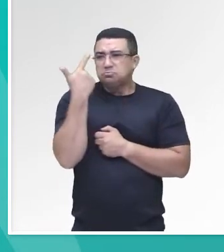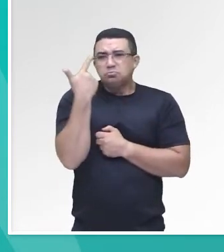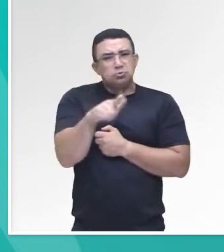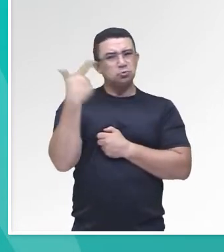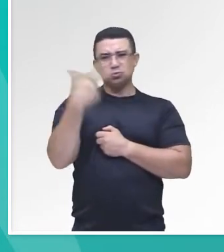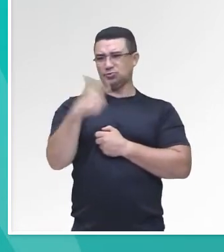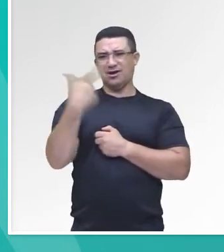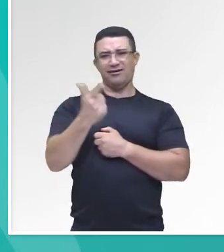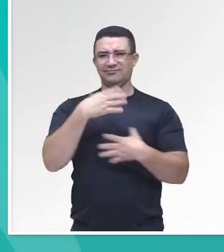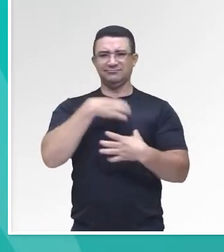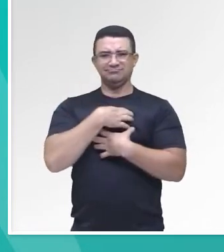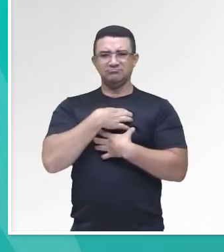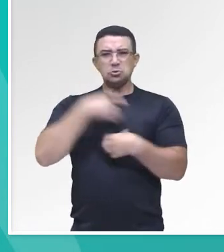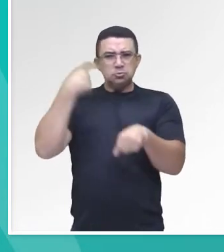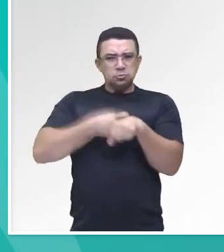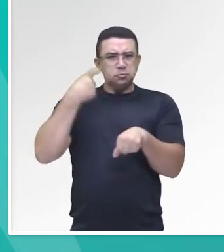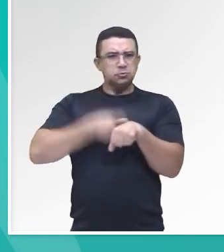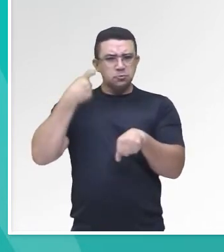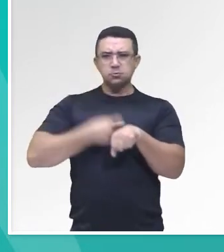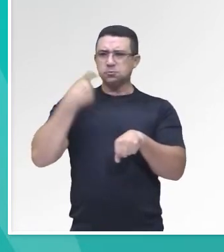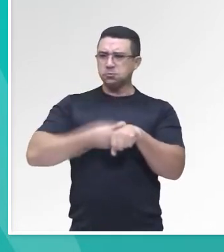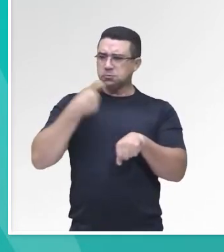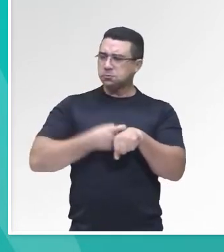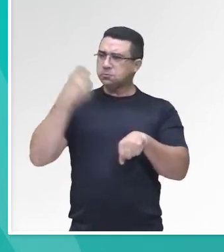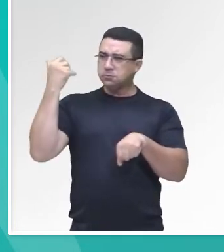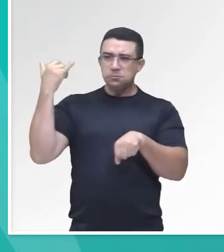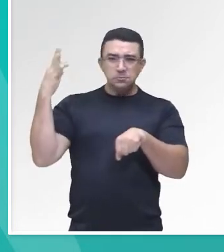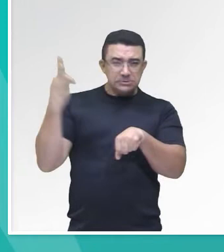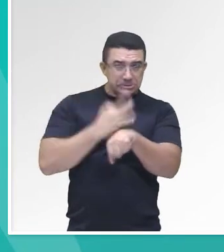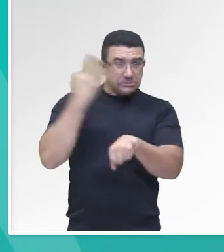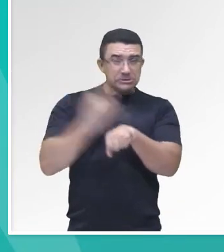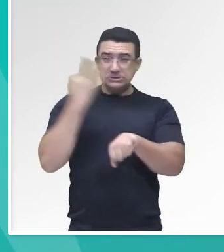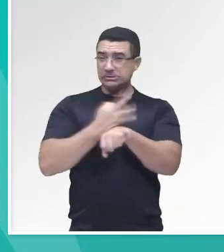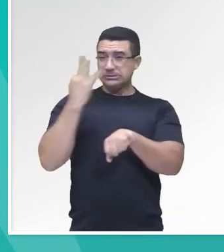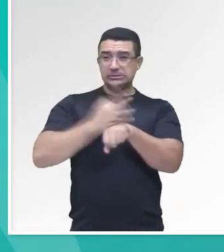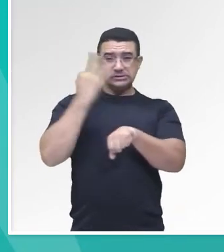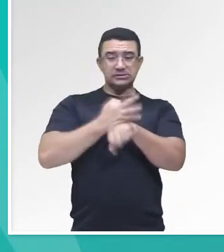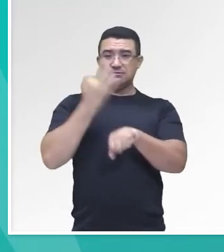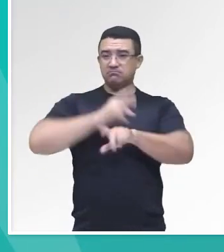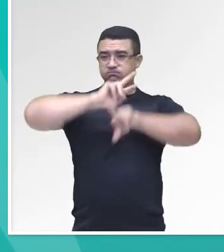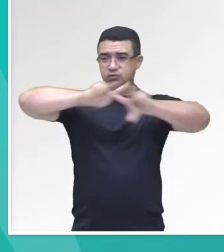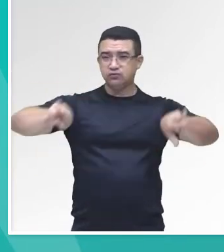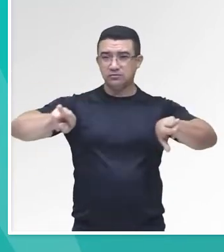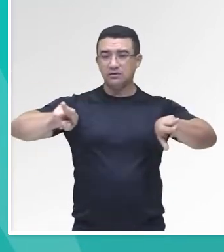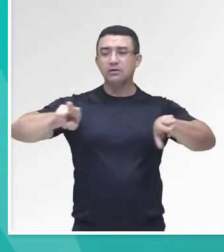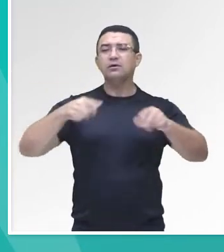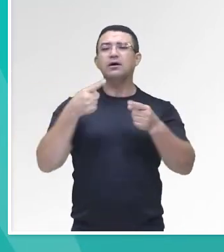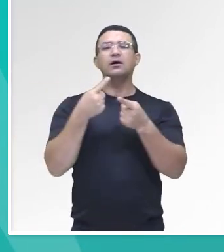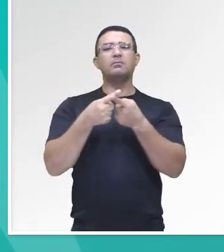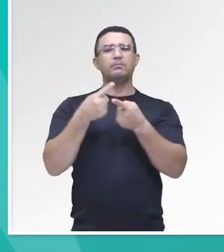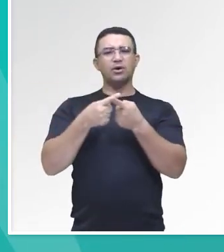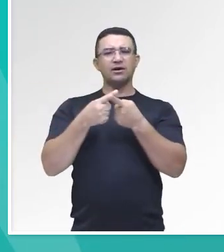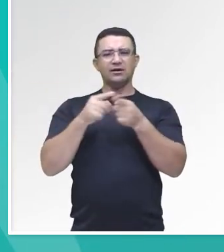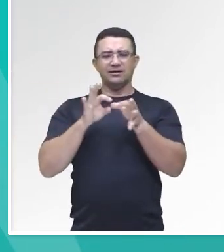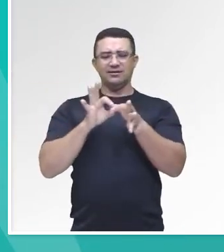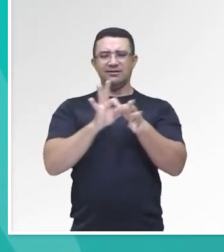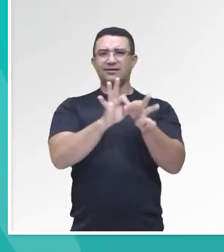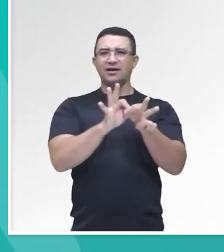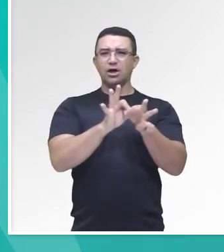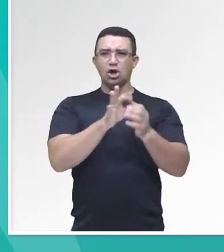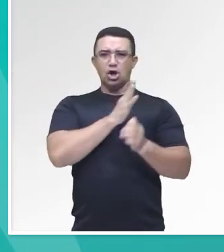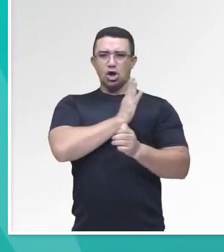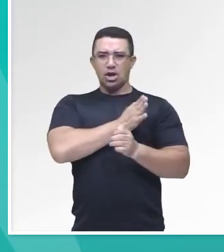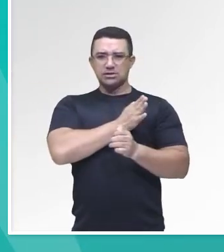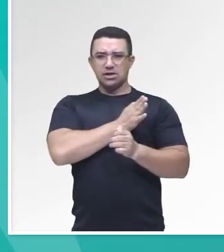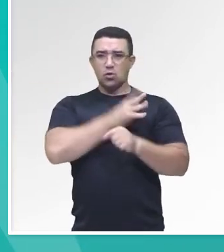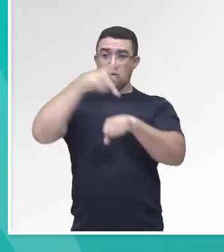sentimento, não tem sentimento, né? Por quê? Porque ele está ligado. Veja que ele faz uma